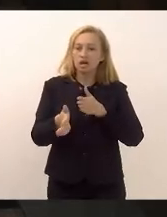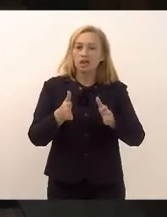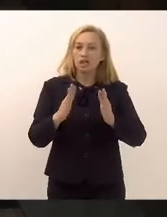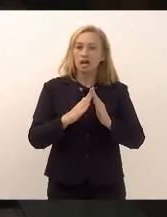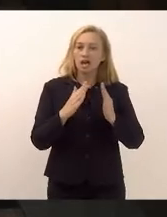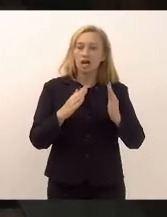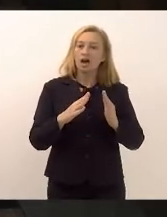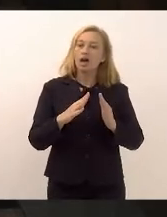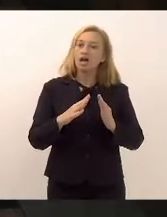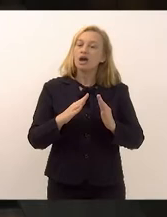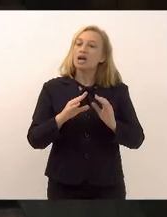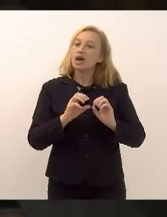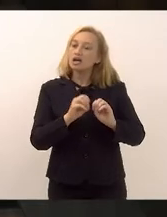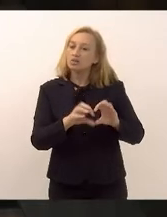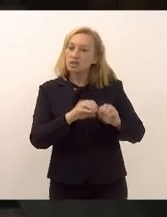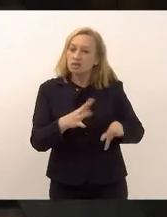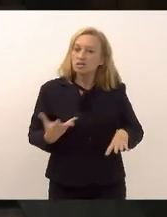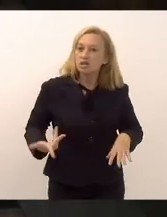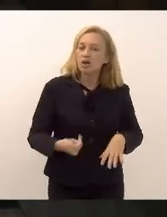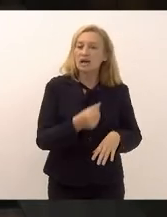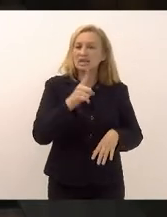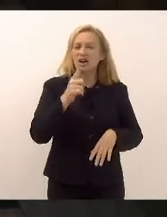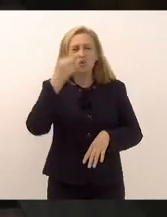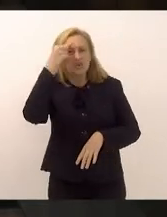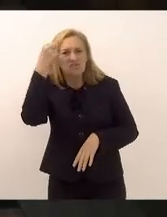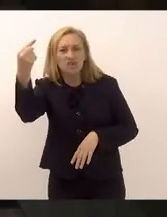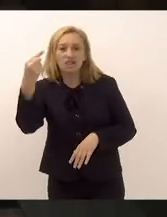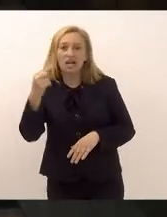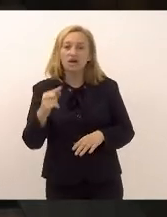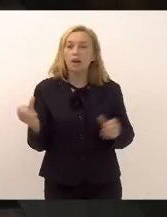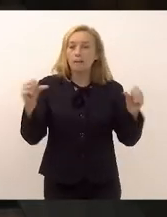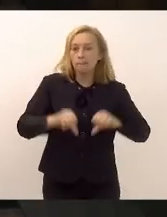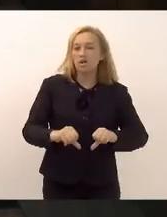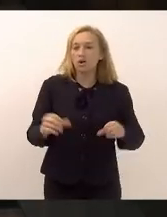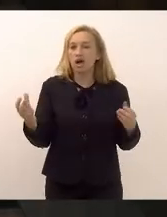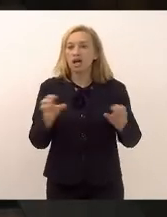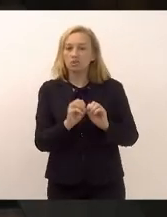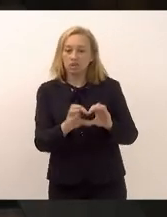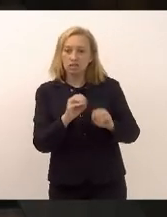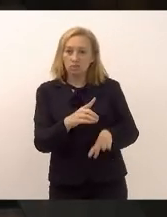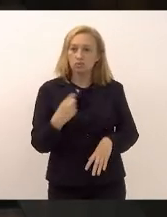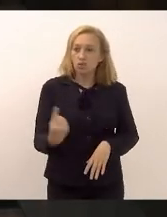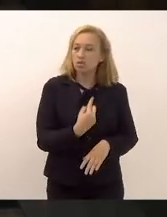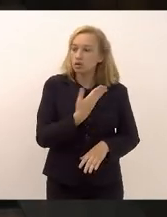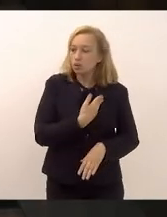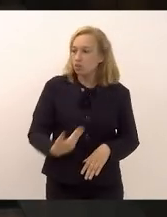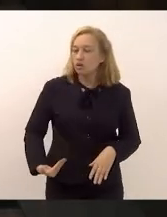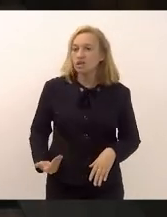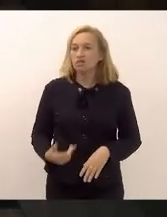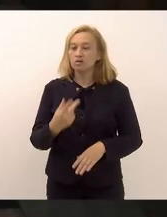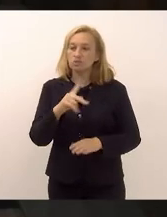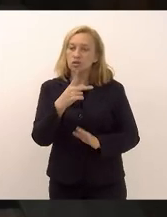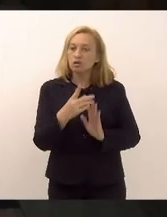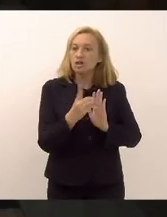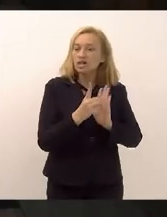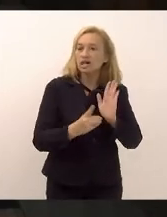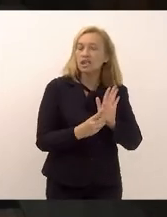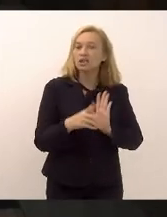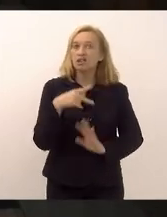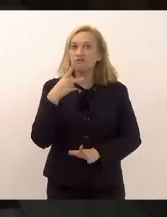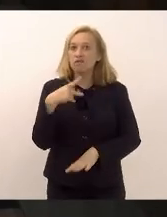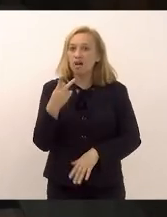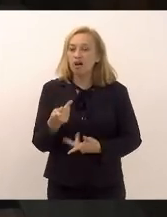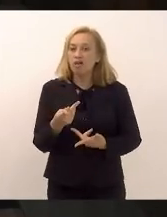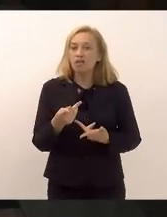tente inventar coisas estapafúrdias que só vão piorar a nossa educação. O governador, no seu decreto, ele cita